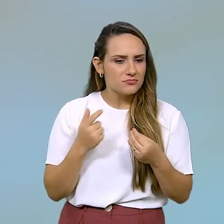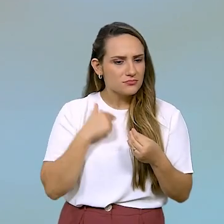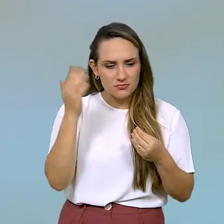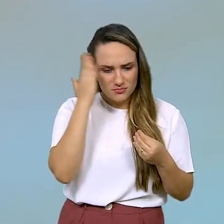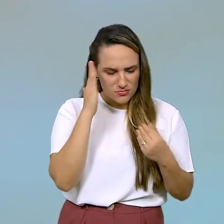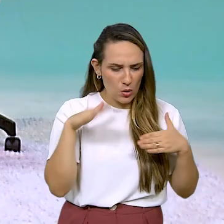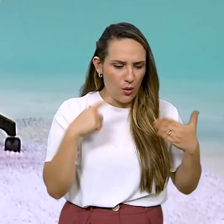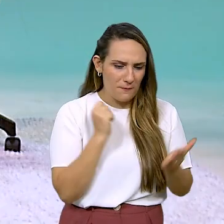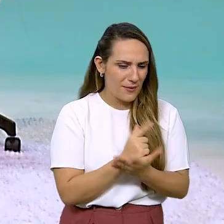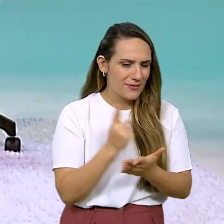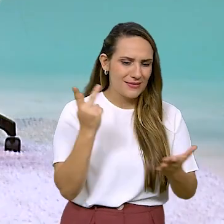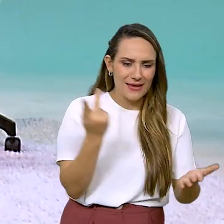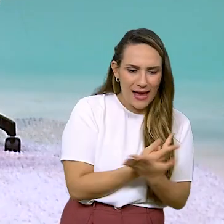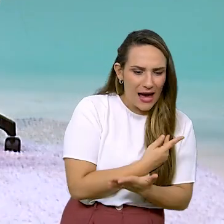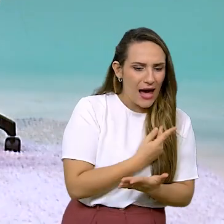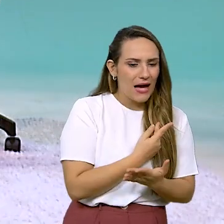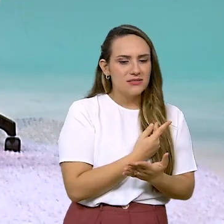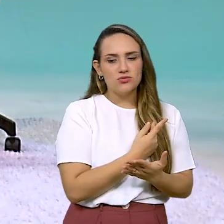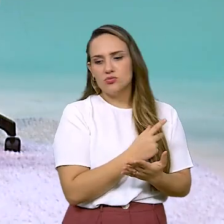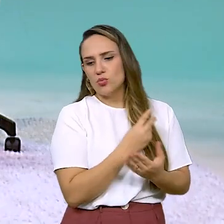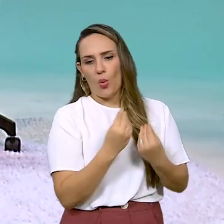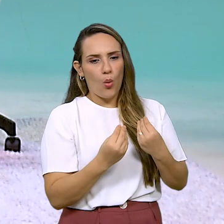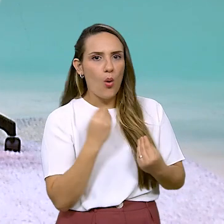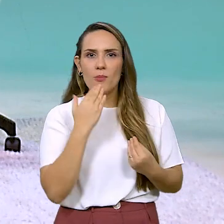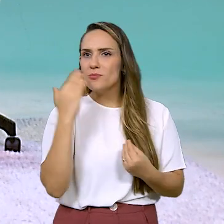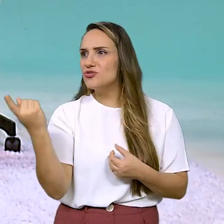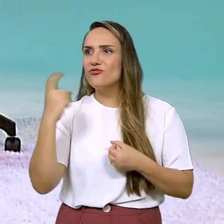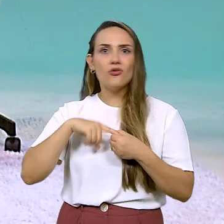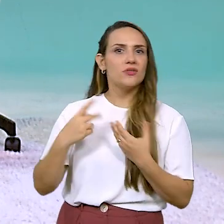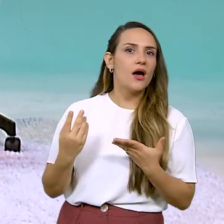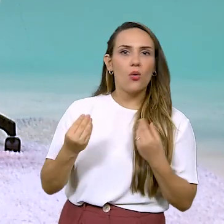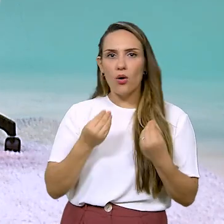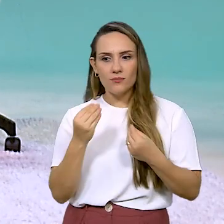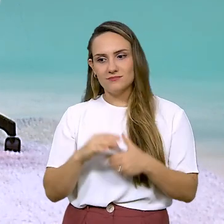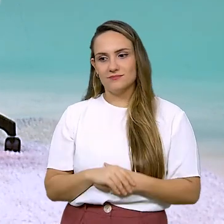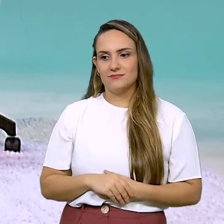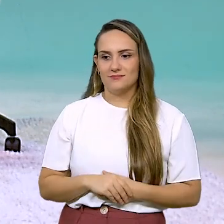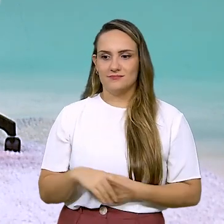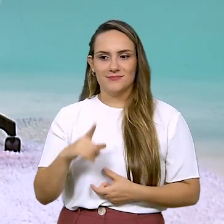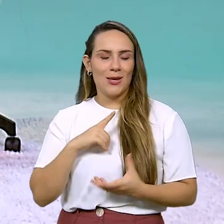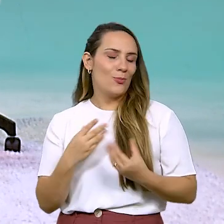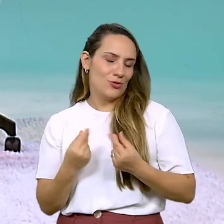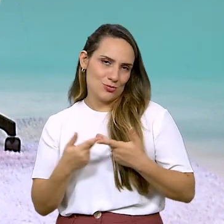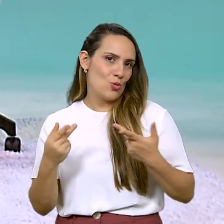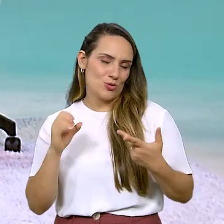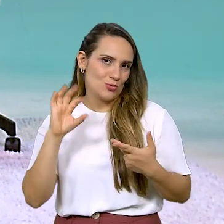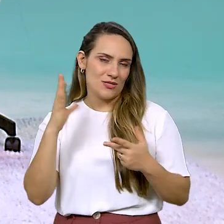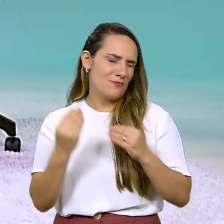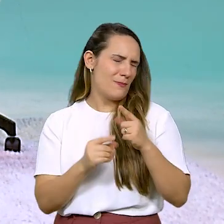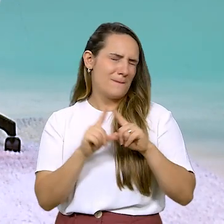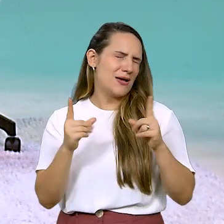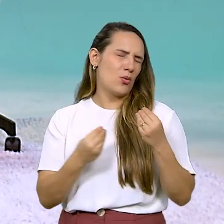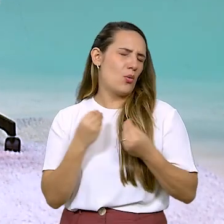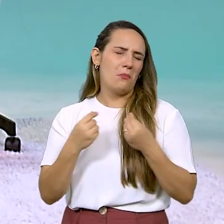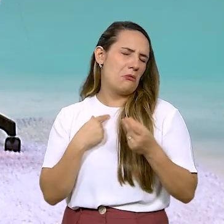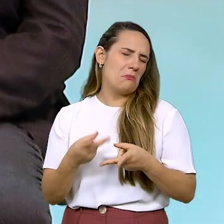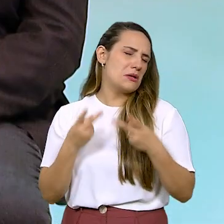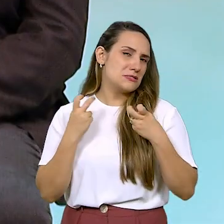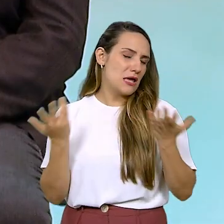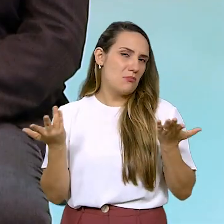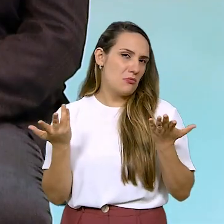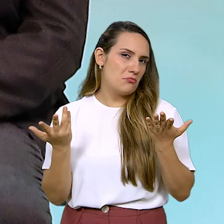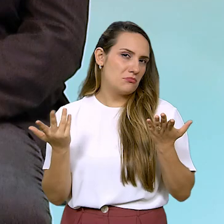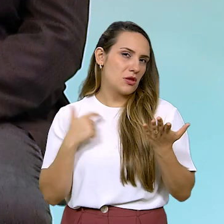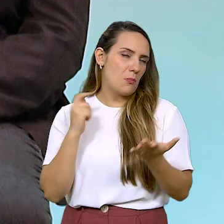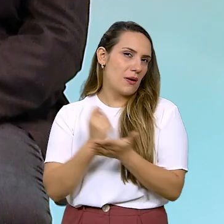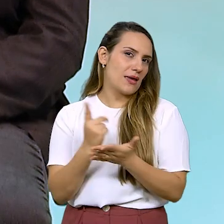à restituição? Perfeito. Na maioria dos casos, né? Claro que são inúmeras as situações. Exatamente isso que eu estava pensando aqui, porque você